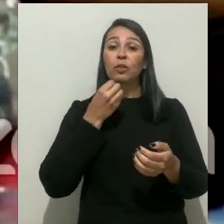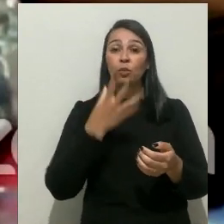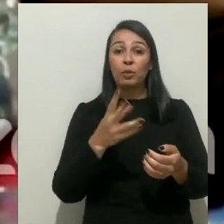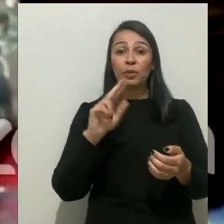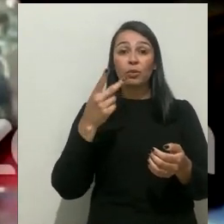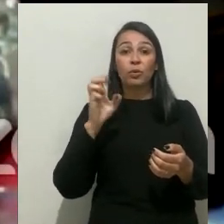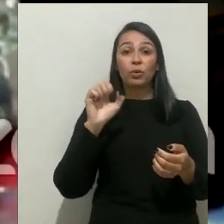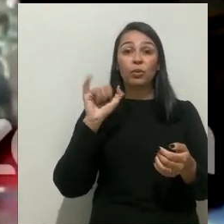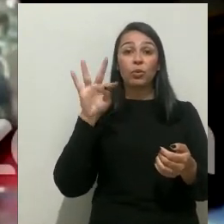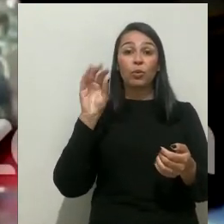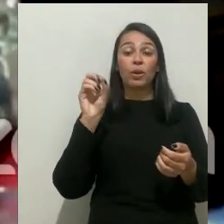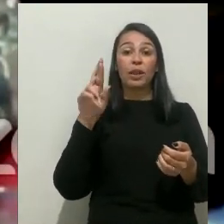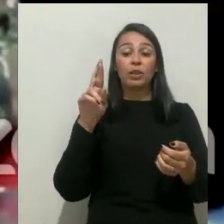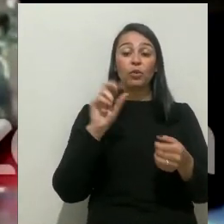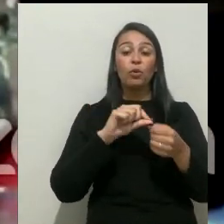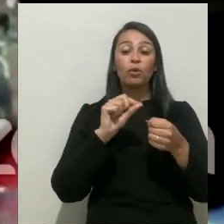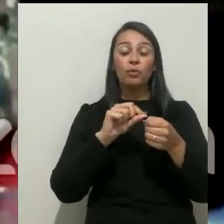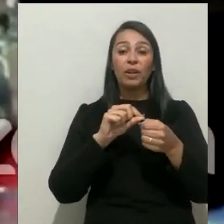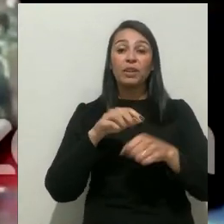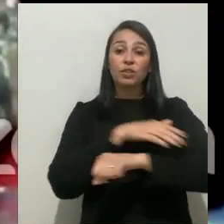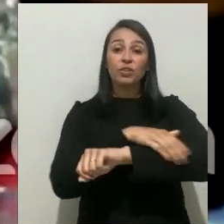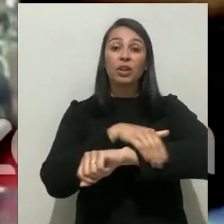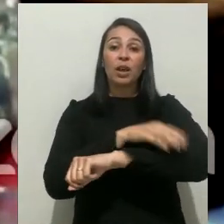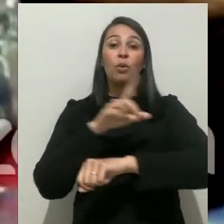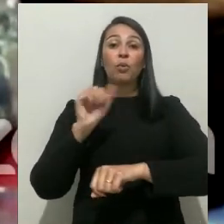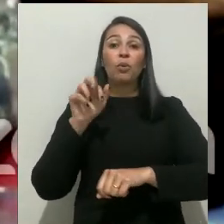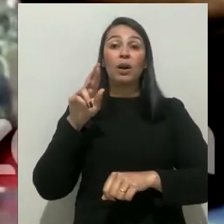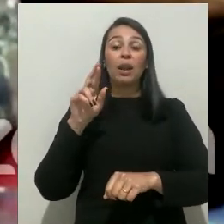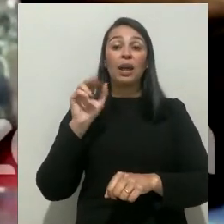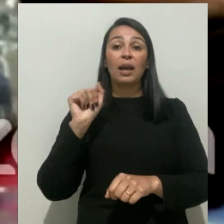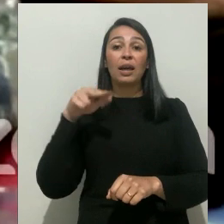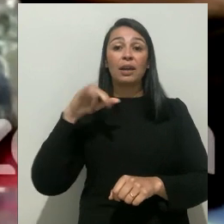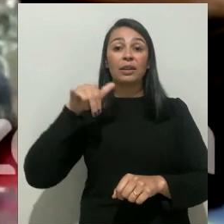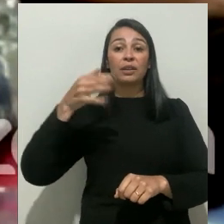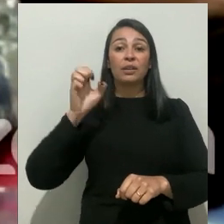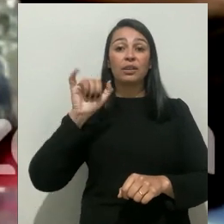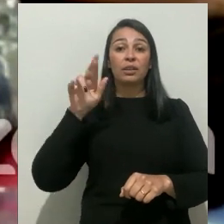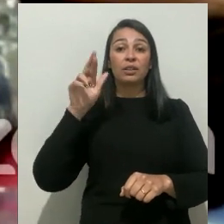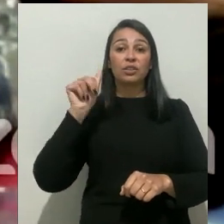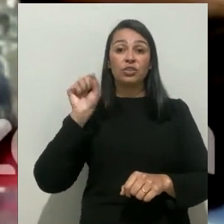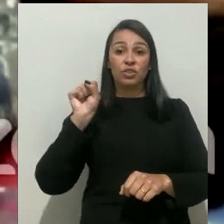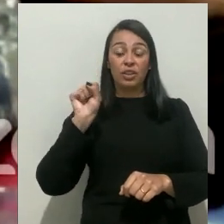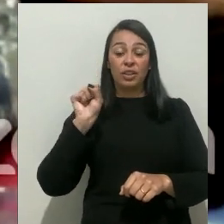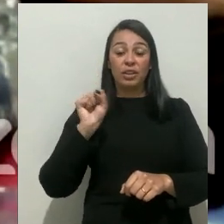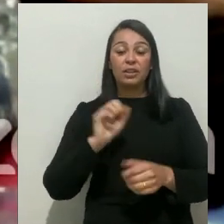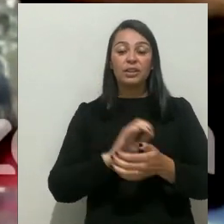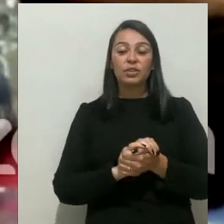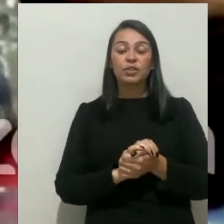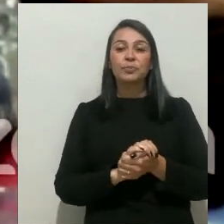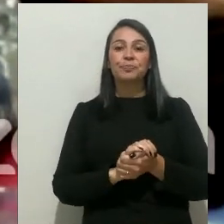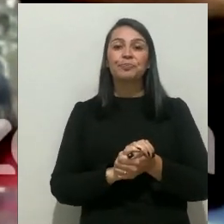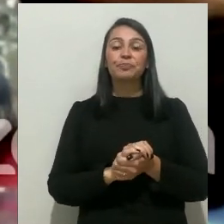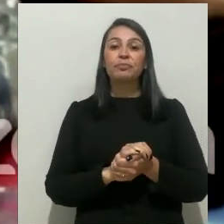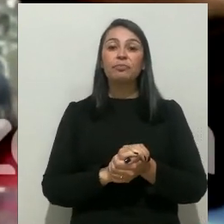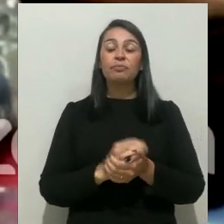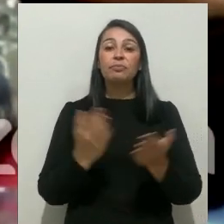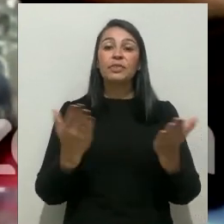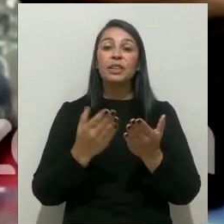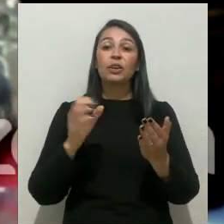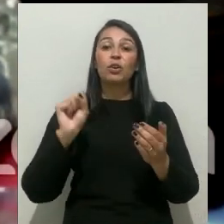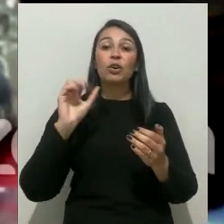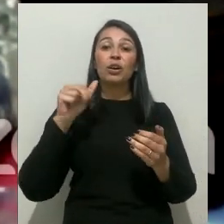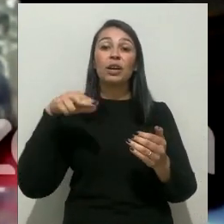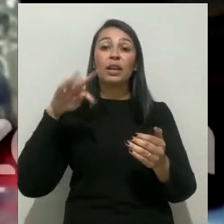Heitor Silva Costa fez o Sion, na Rua de Laranjeiras, e o projeto do Colégio Santa Úrsula, que depois virou faculdade, agora universidade, em